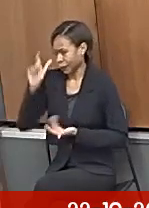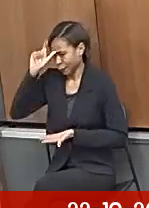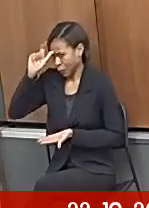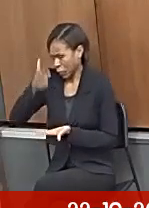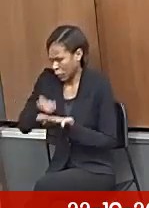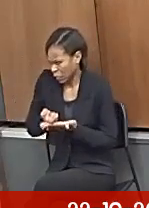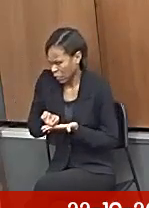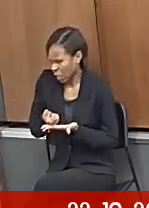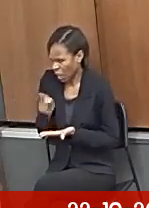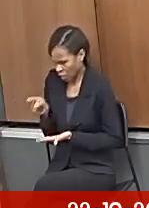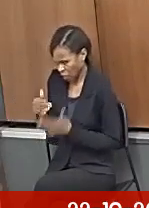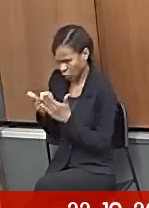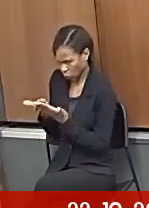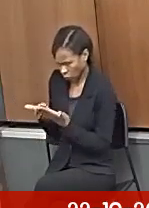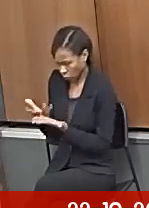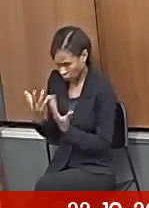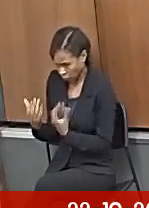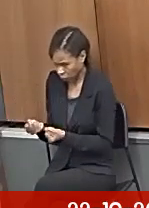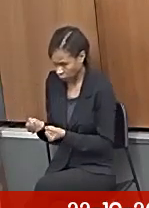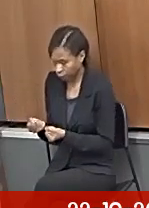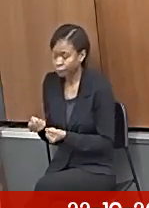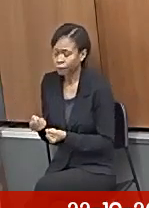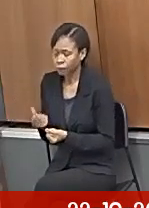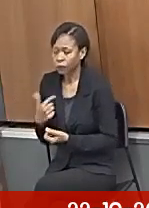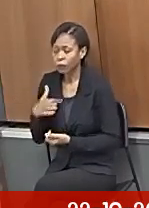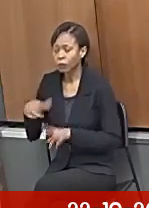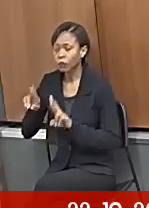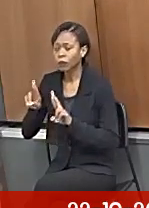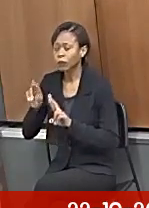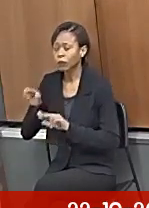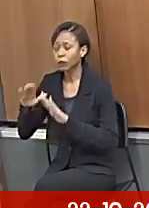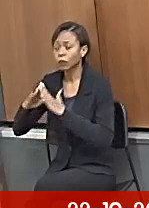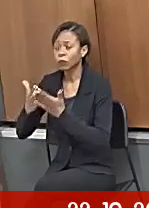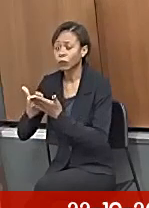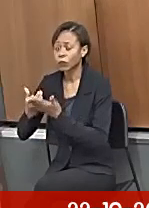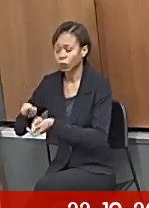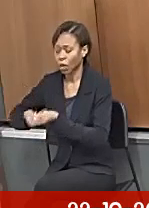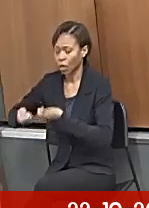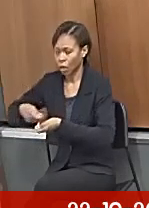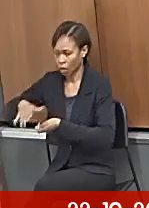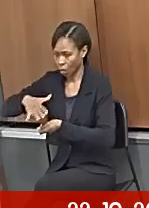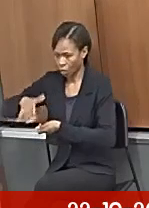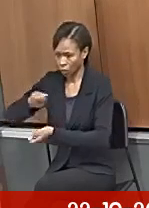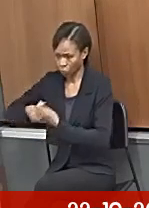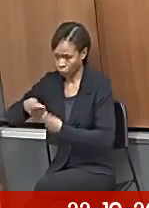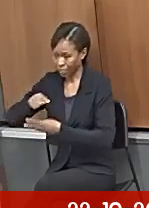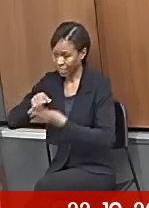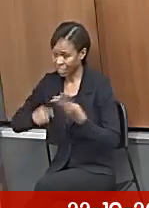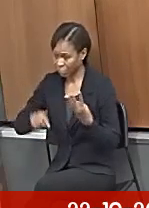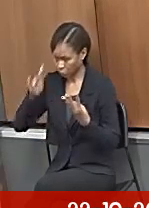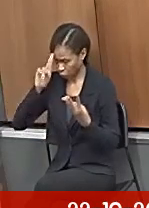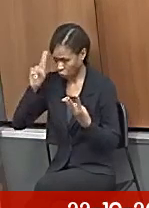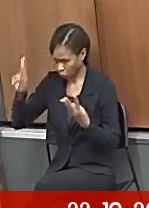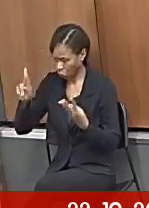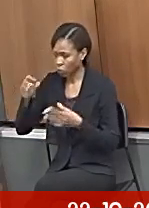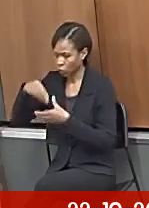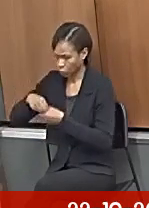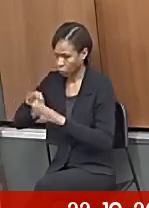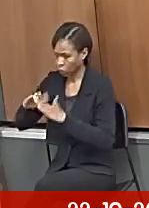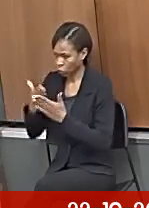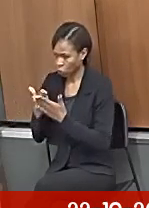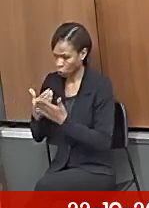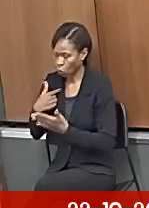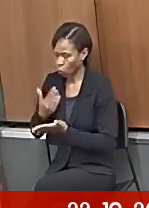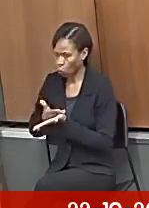Alguma coisa assim? A escola que eu dirijo, a escola na minha área administrativa. Nós somos divididos em três direções na escola que eu dirijo. Desde que eu entrei,